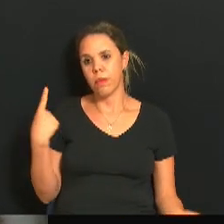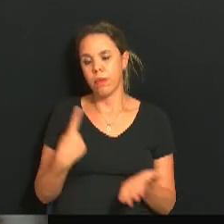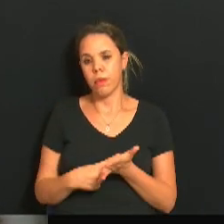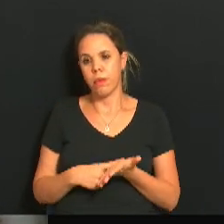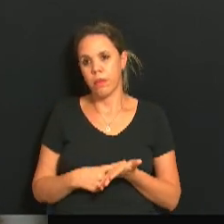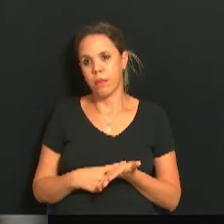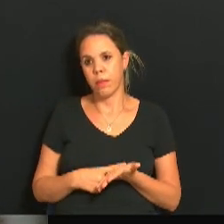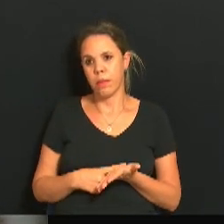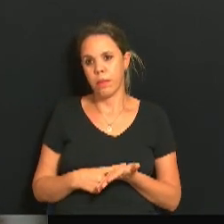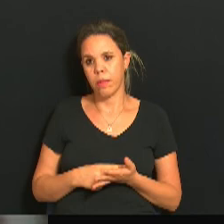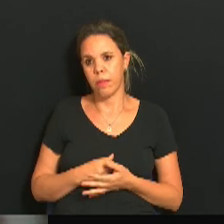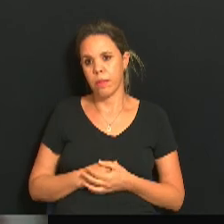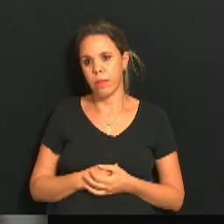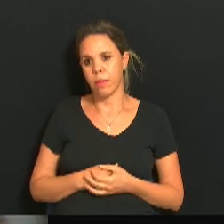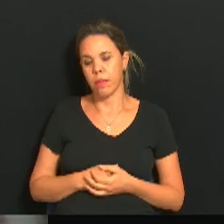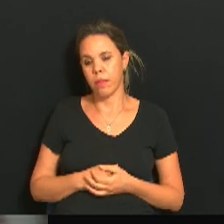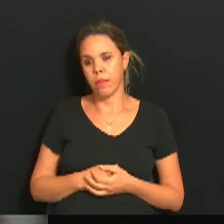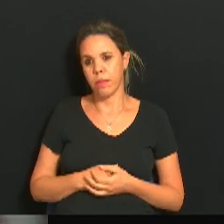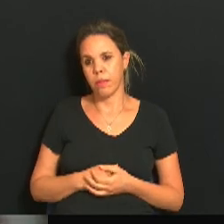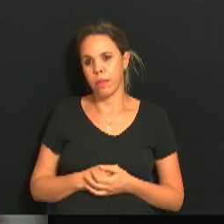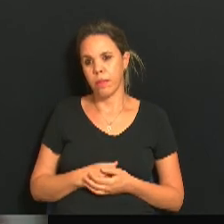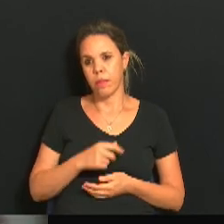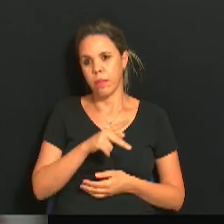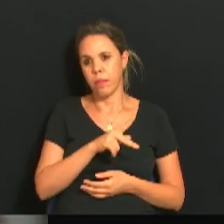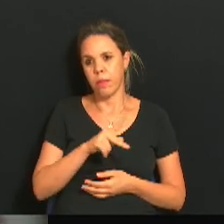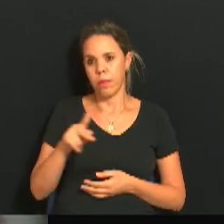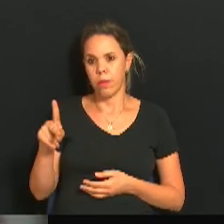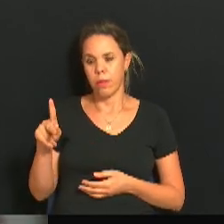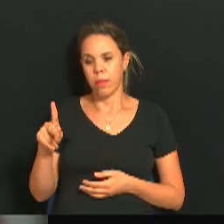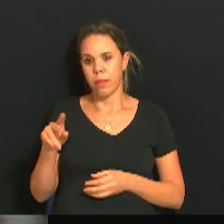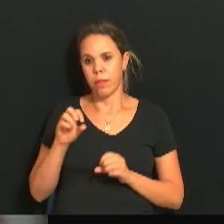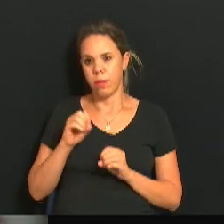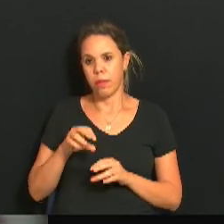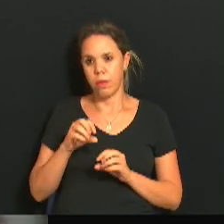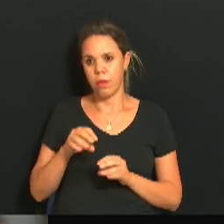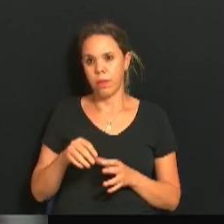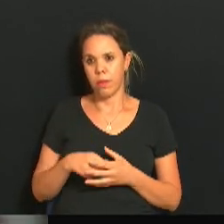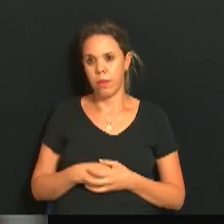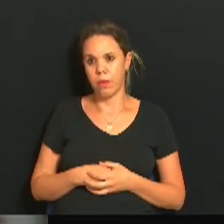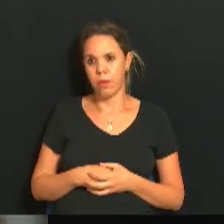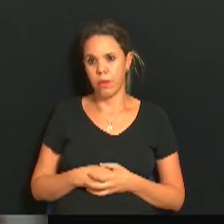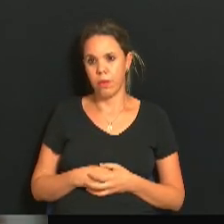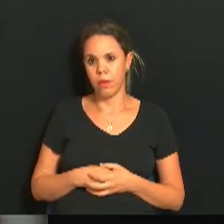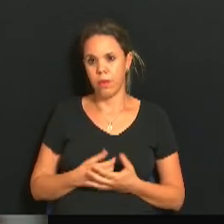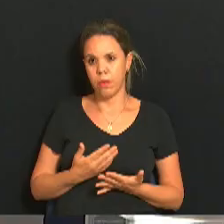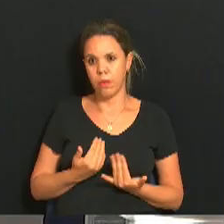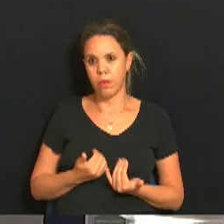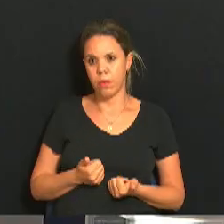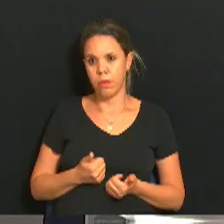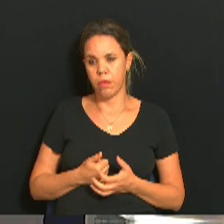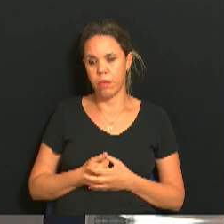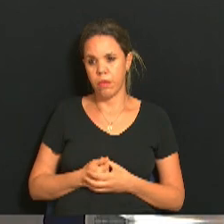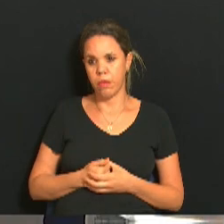ligar o presidente sempre normal a gente obrigado